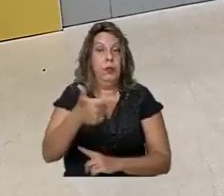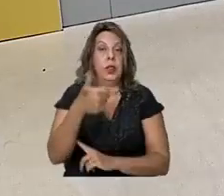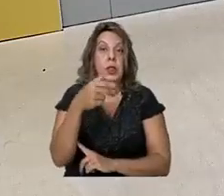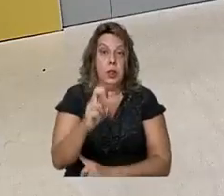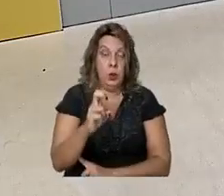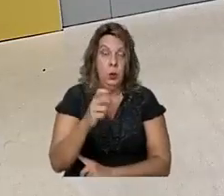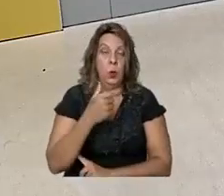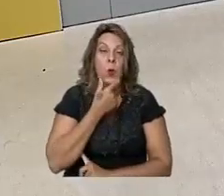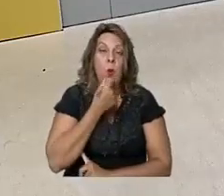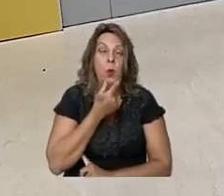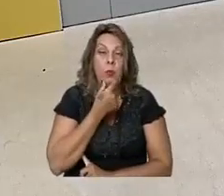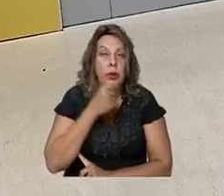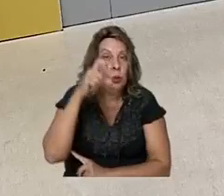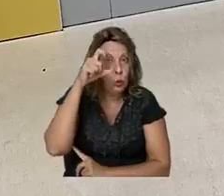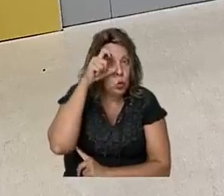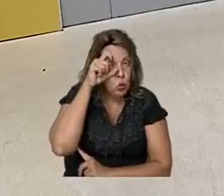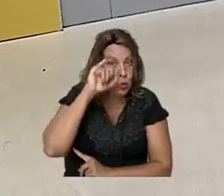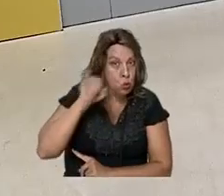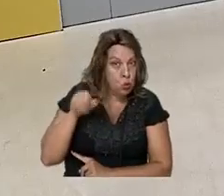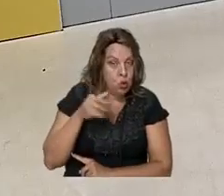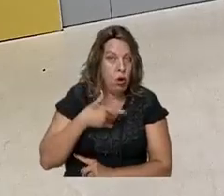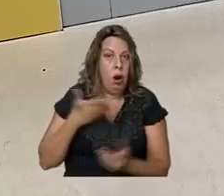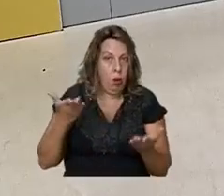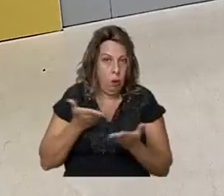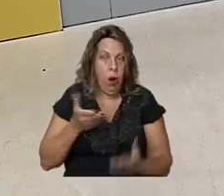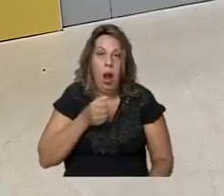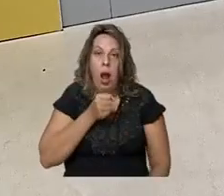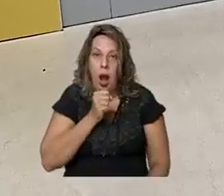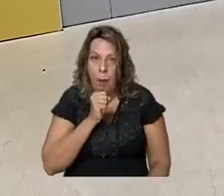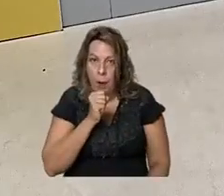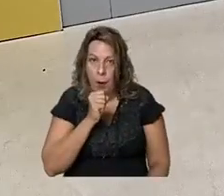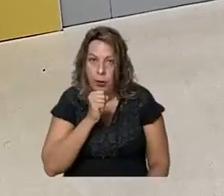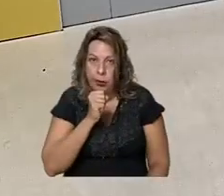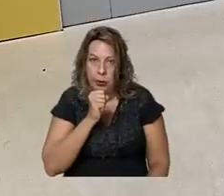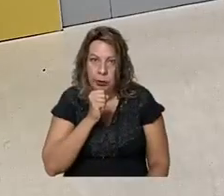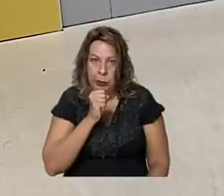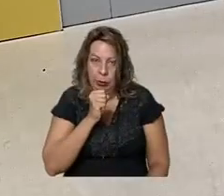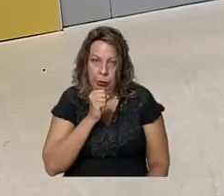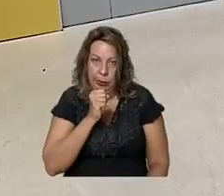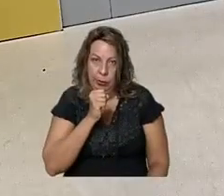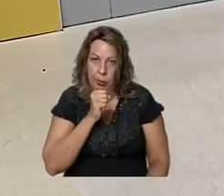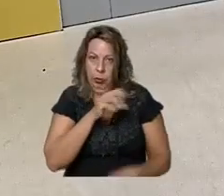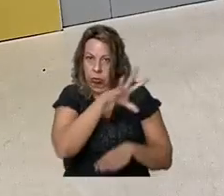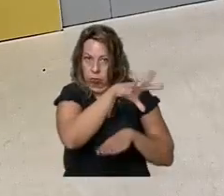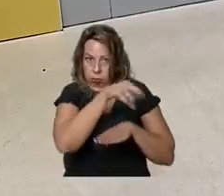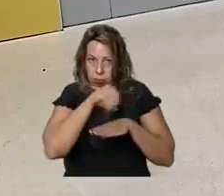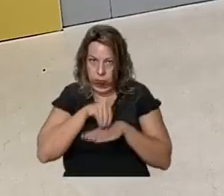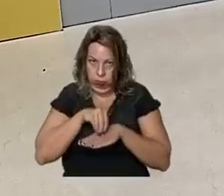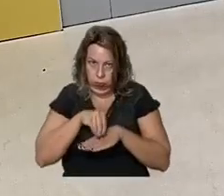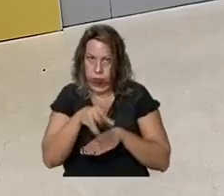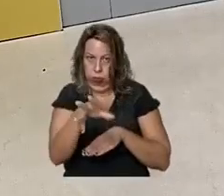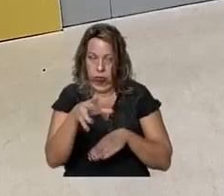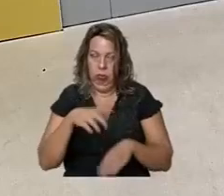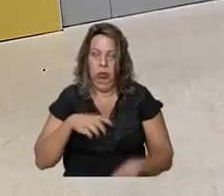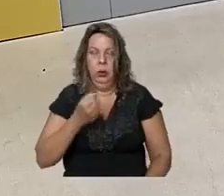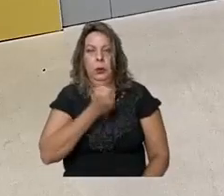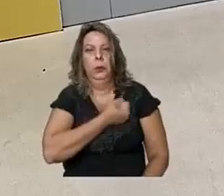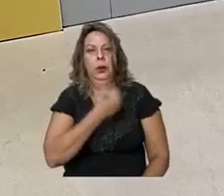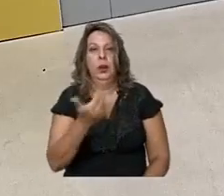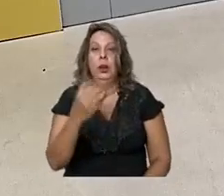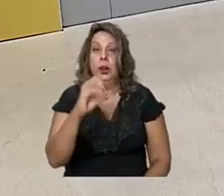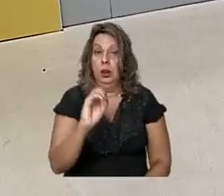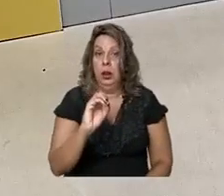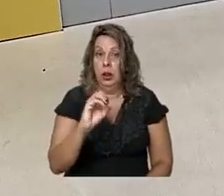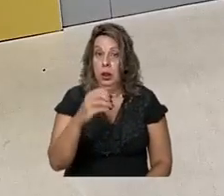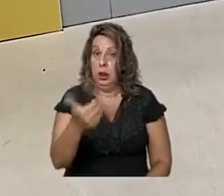25. 25, 25. Vem bolinha, chama que ela vem. Número 10. Número 10 subiu,